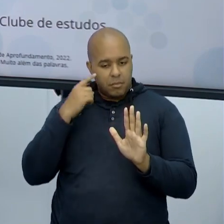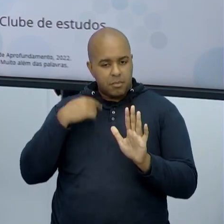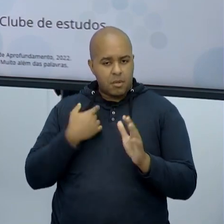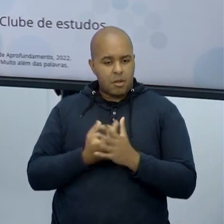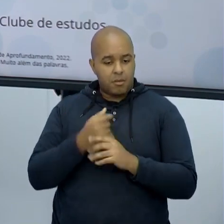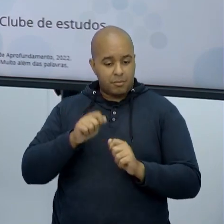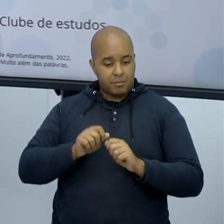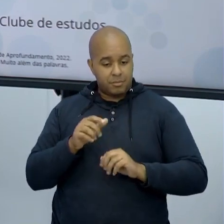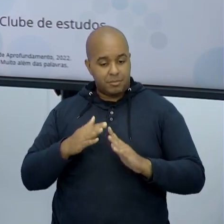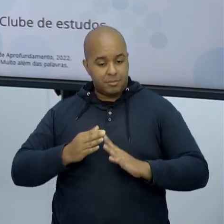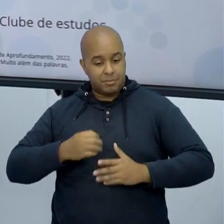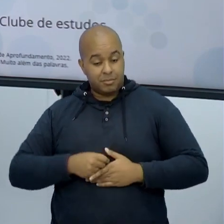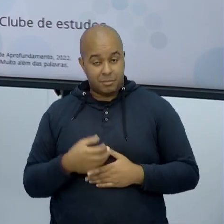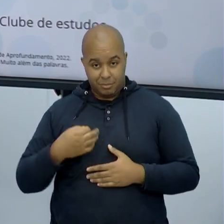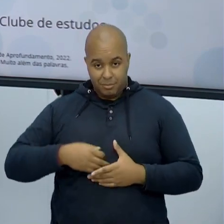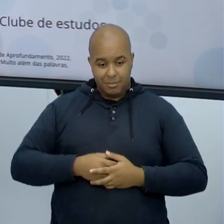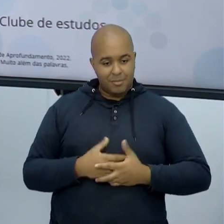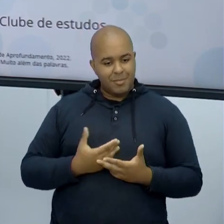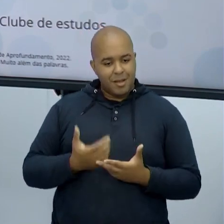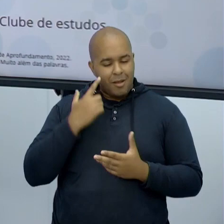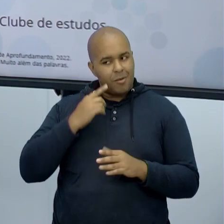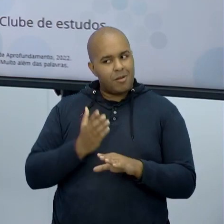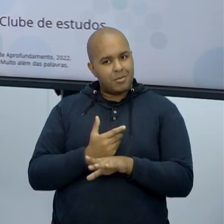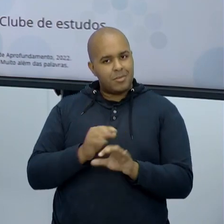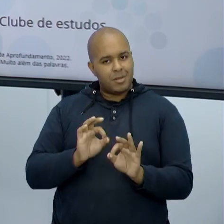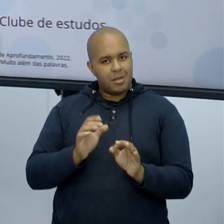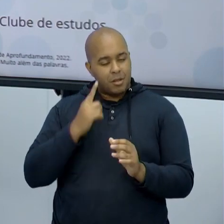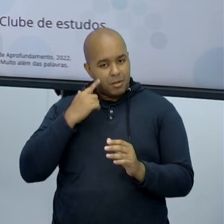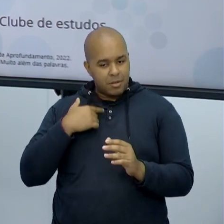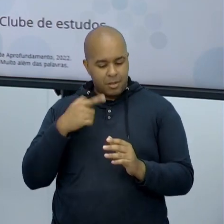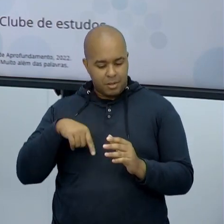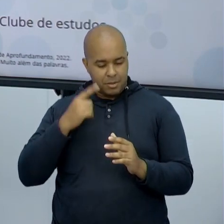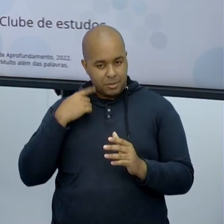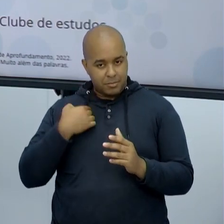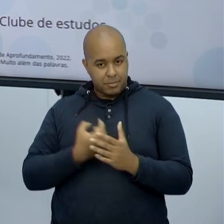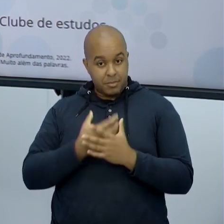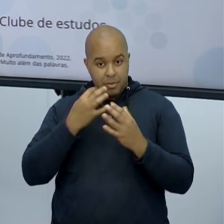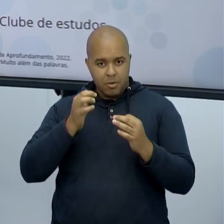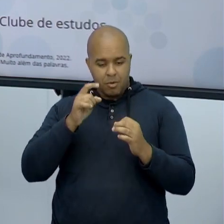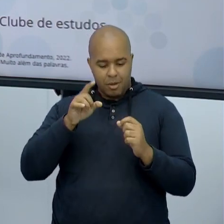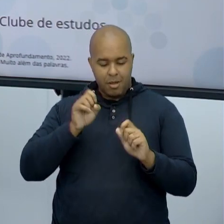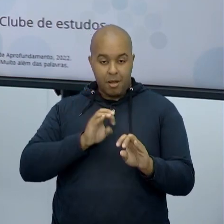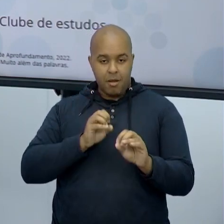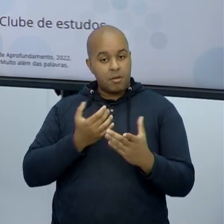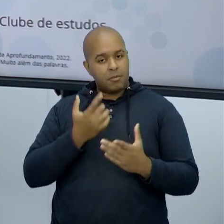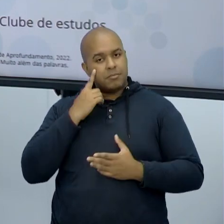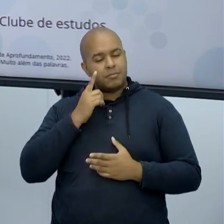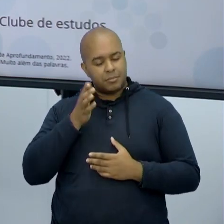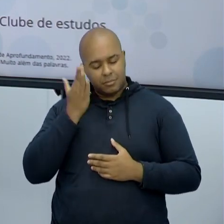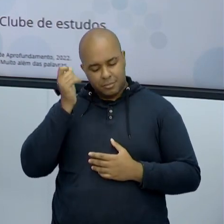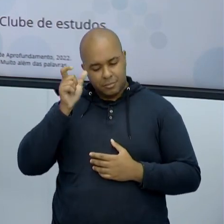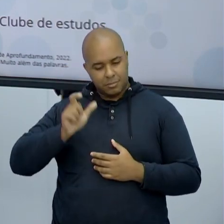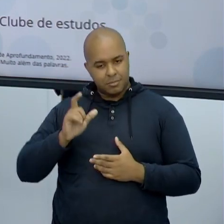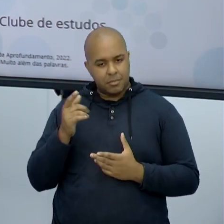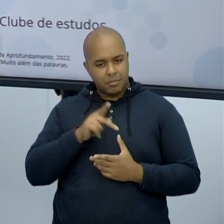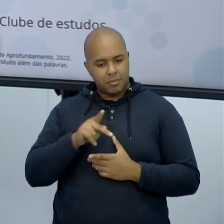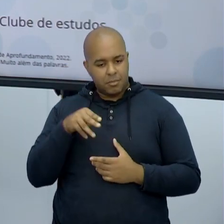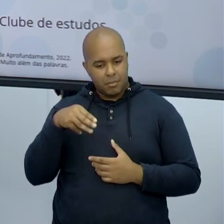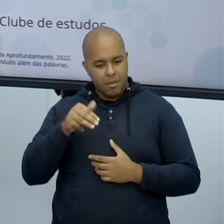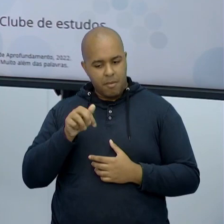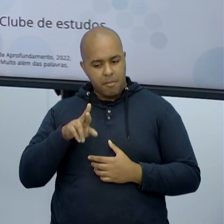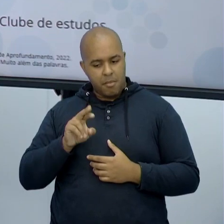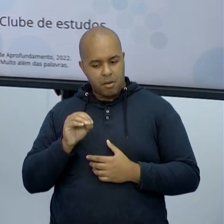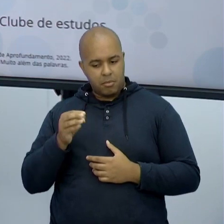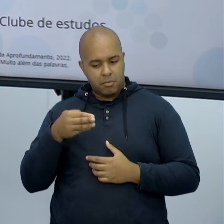tem que fazer em casa. Certo? Então, antes de mais nada, essa é a apresentação do que vai ser a aula. Então você já sabe quem eu sou. Eu sou o professor Mauro